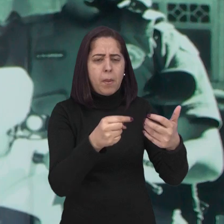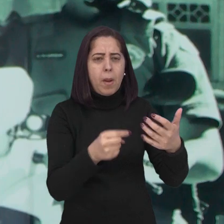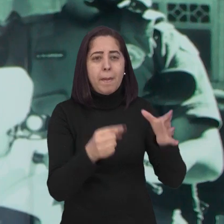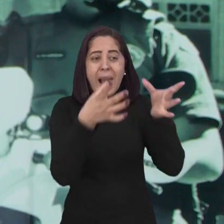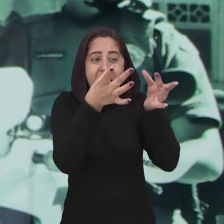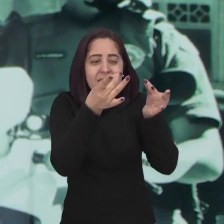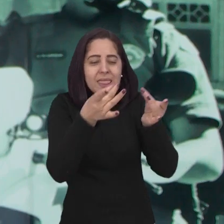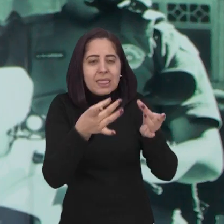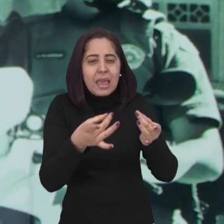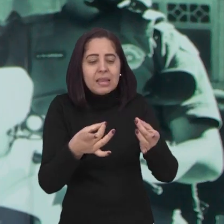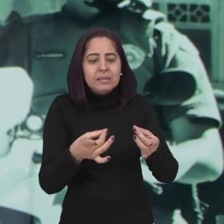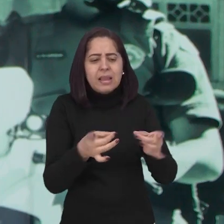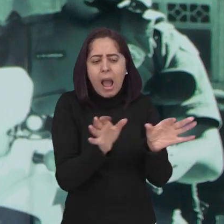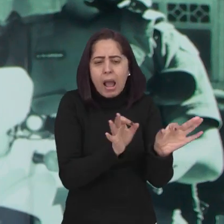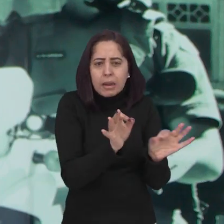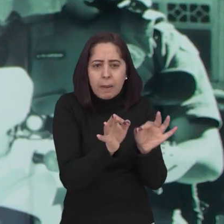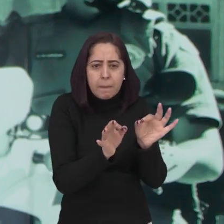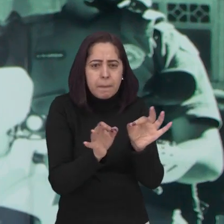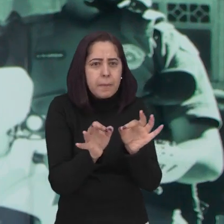gerando, né,